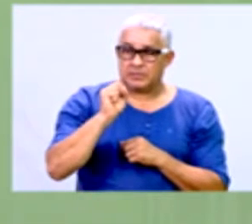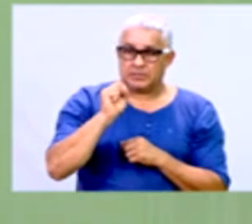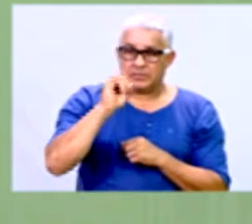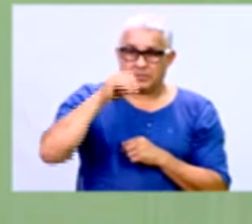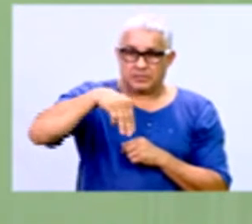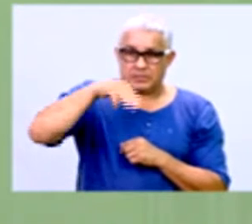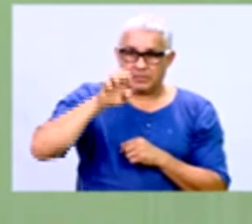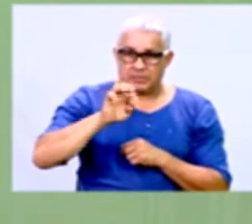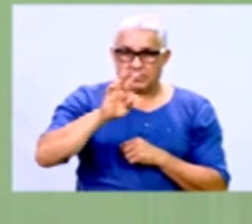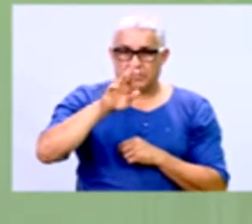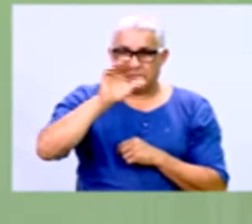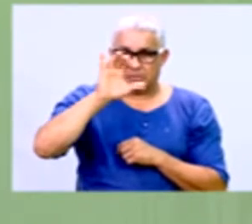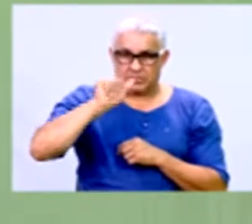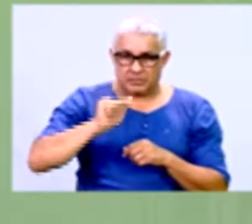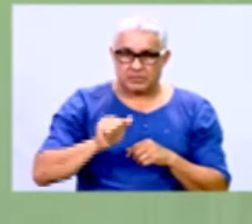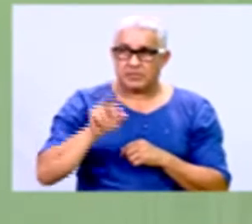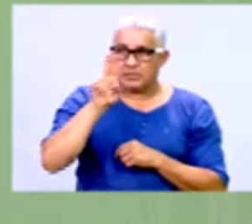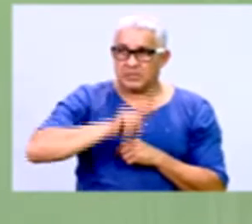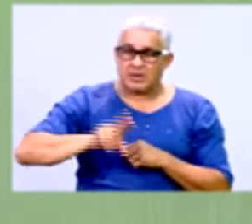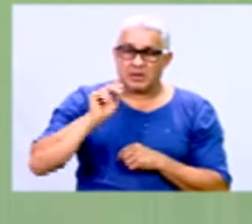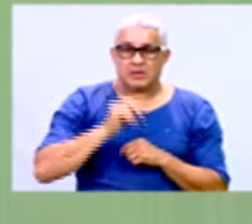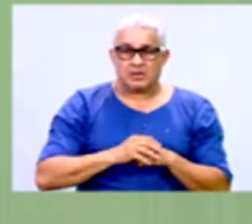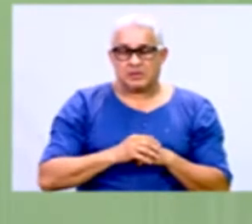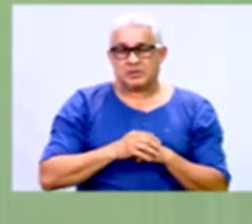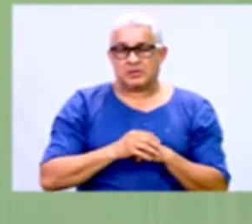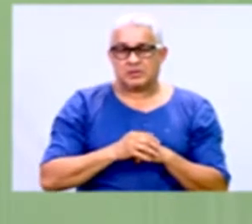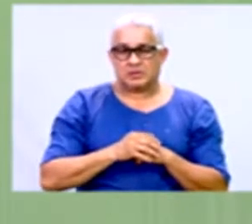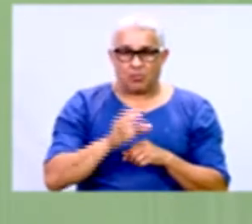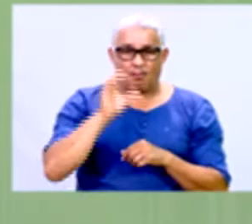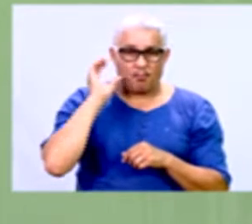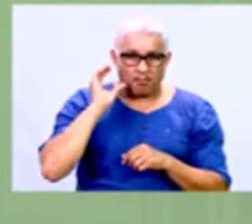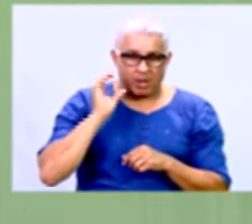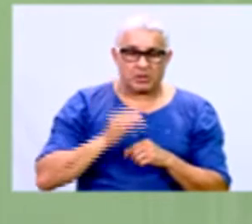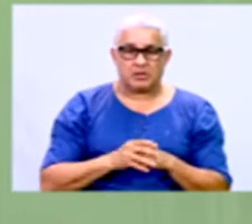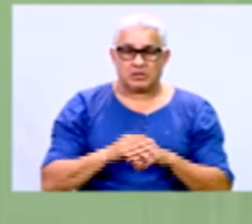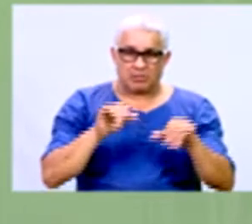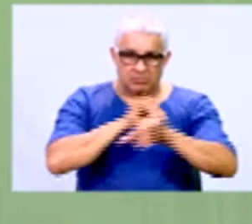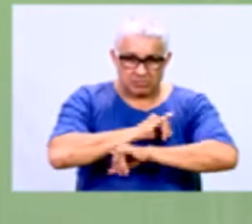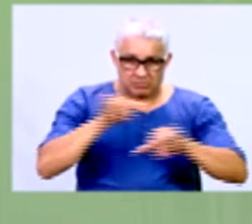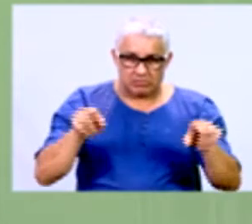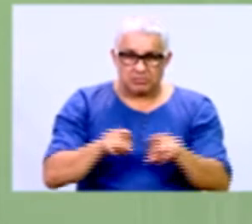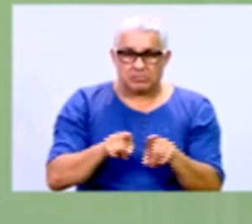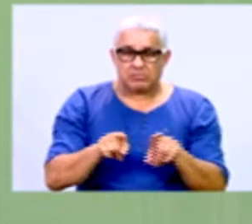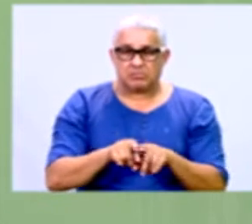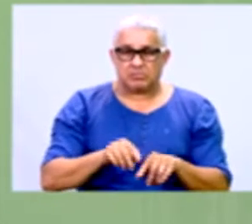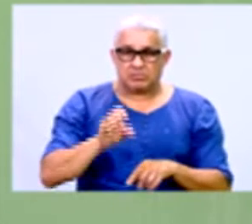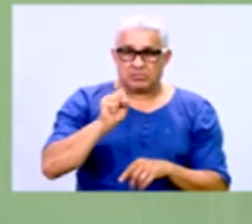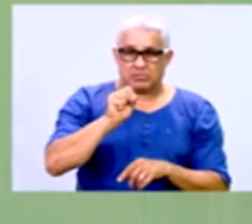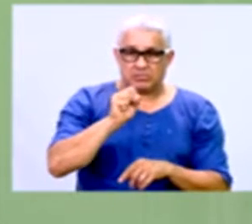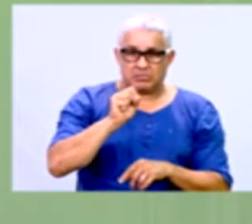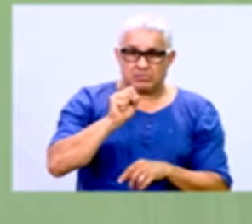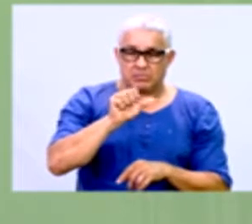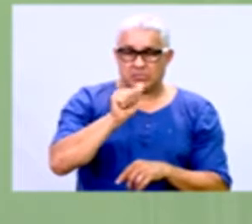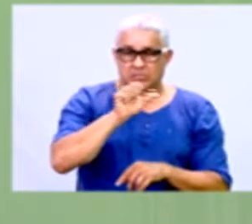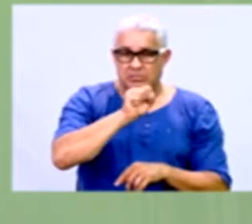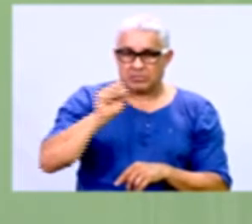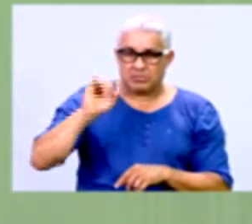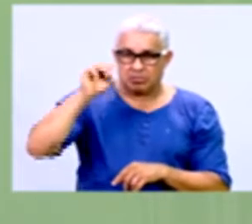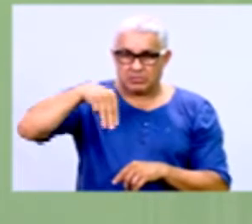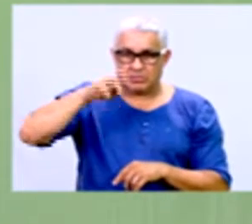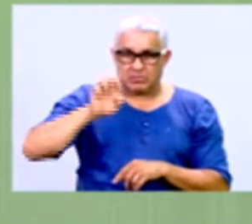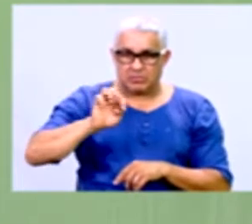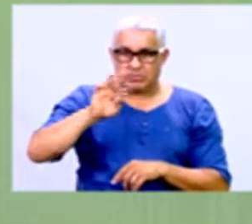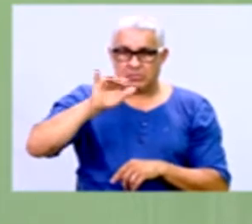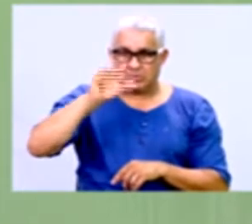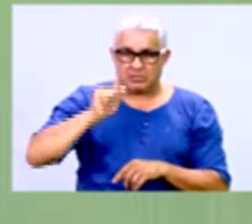né? Usa uma informação confidencial entre 2 agentes, certo? Criptografia assimétrica usa uma